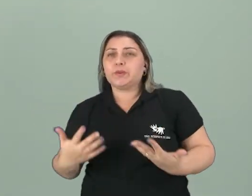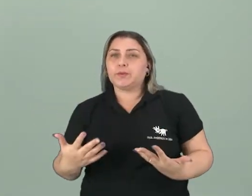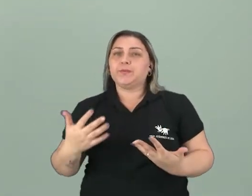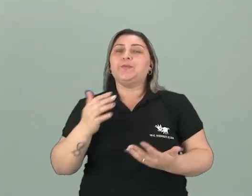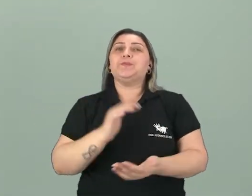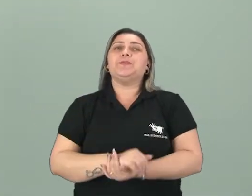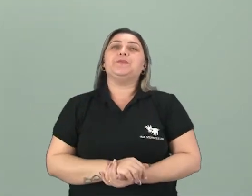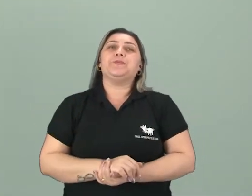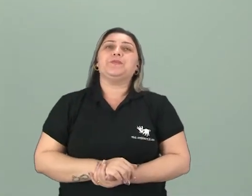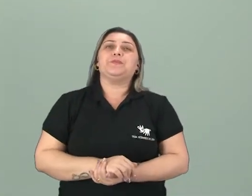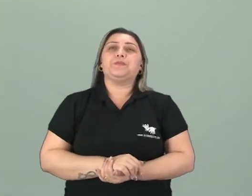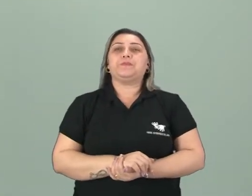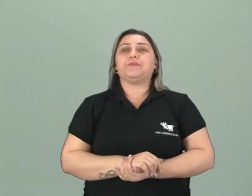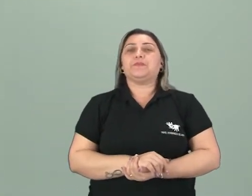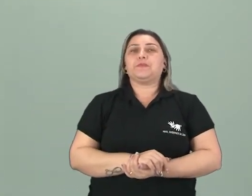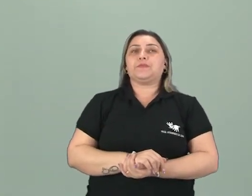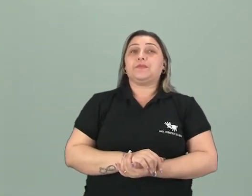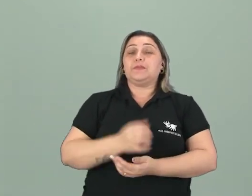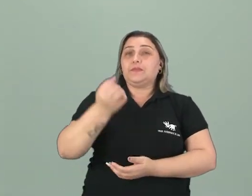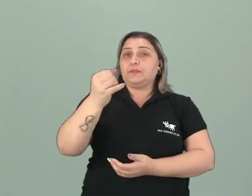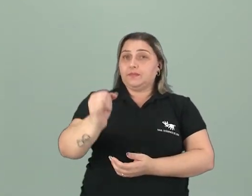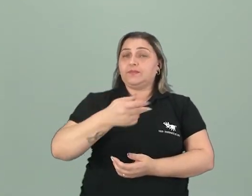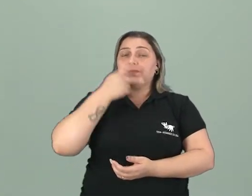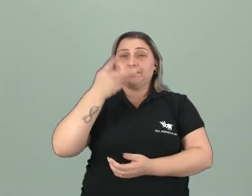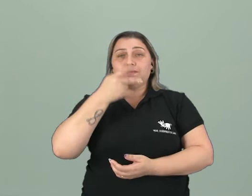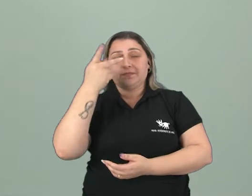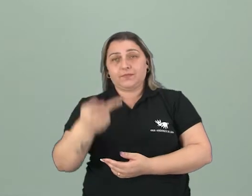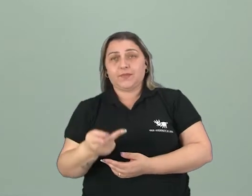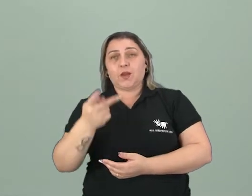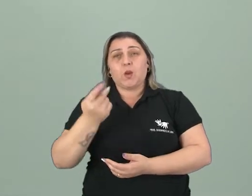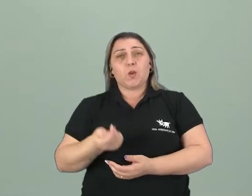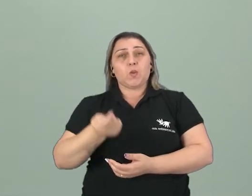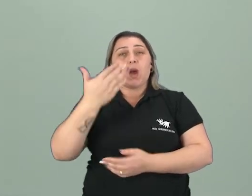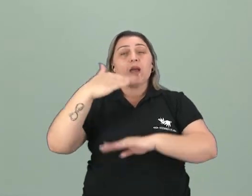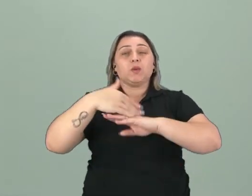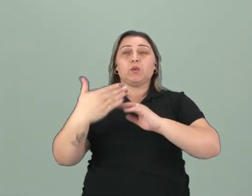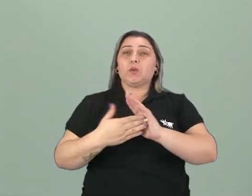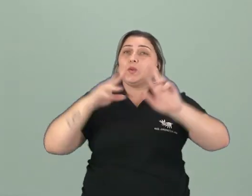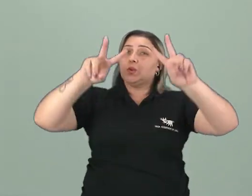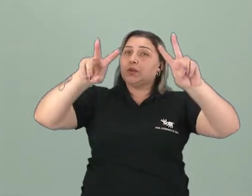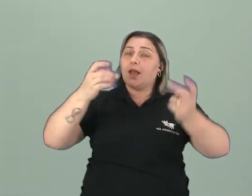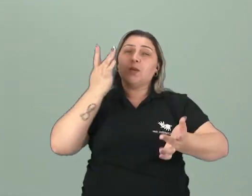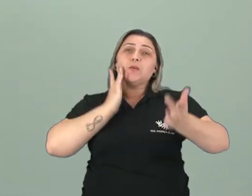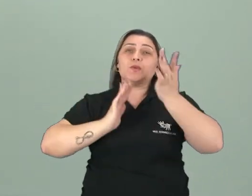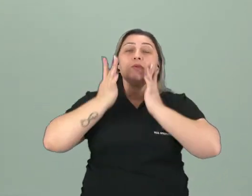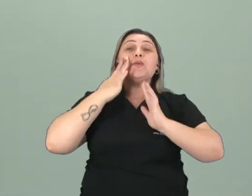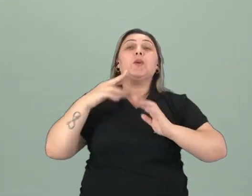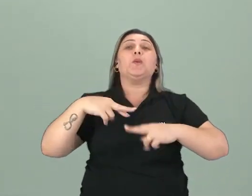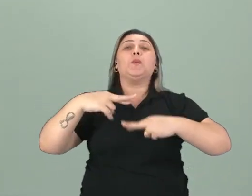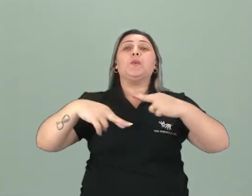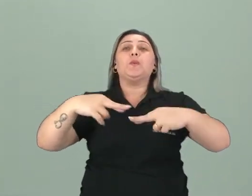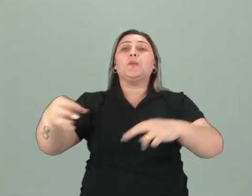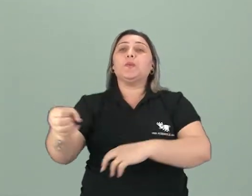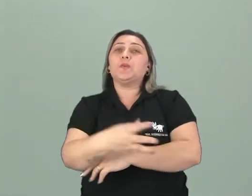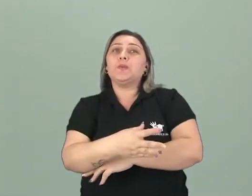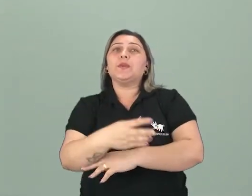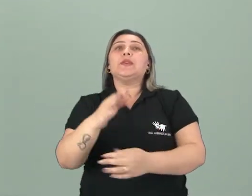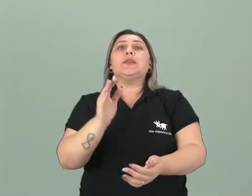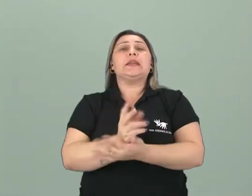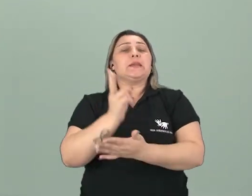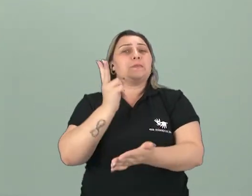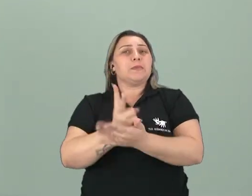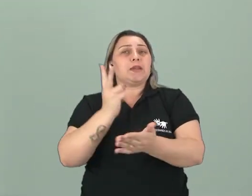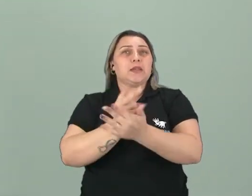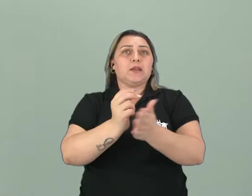bem diversificados, né? Se falava sobre quase tudo nesses teatros renascentistas. Nesse